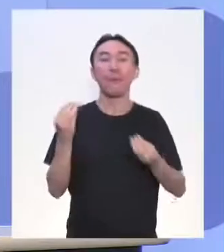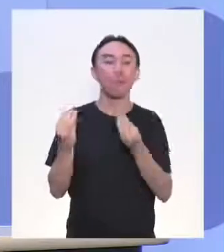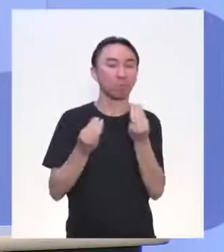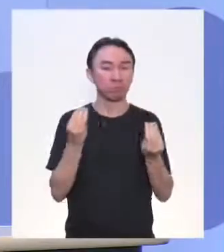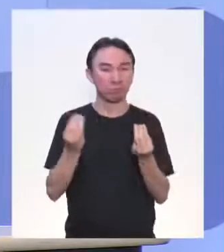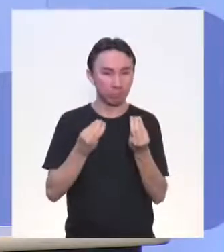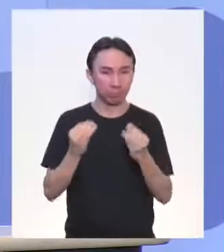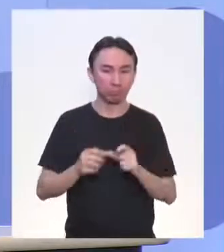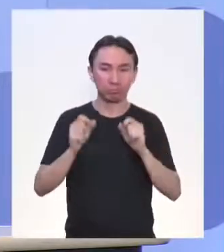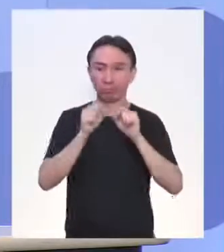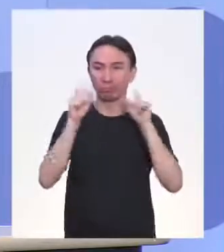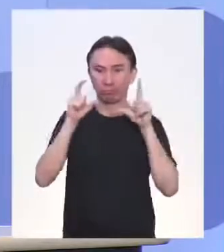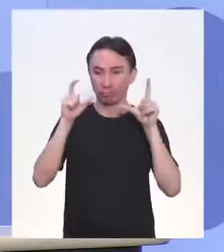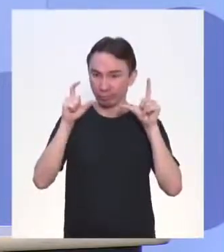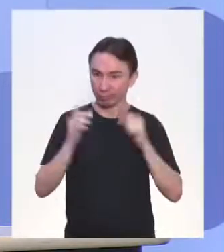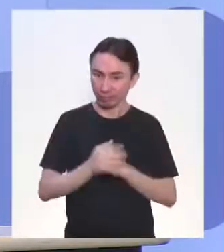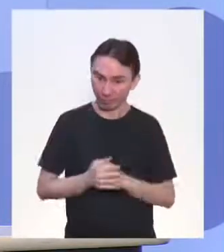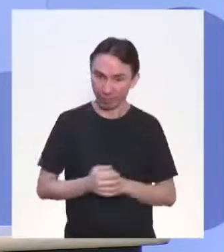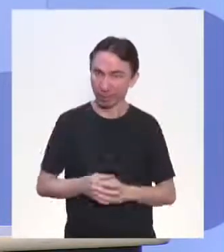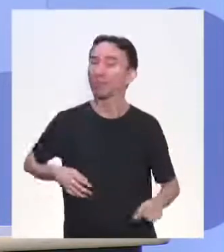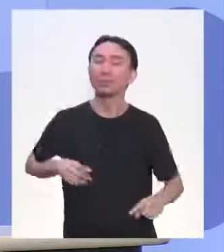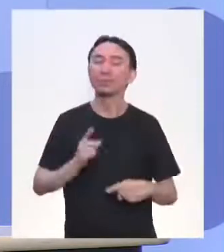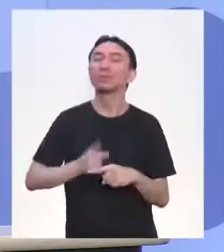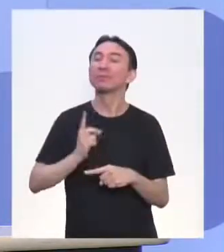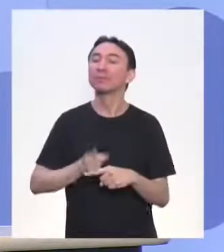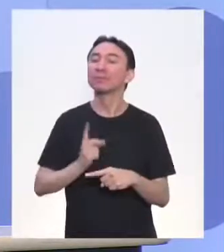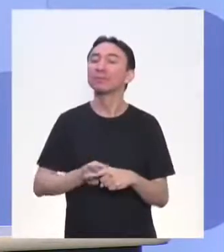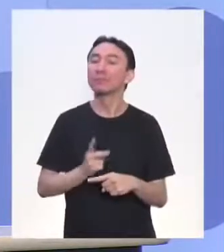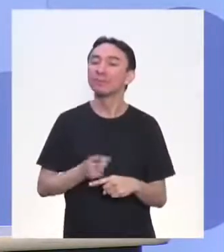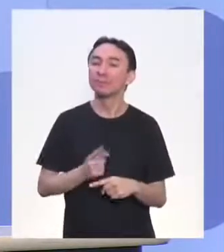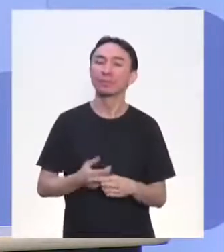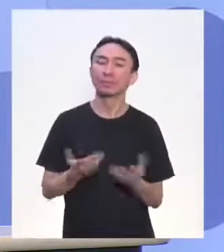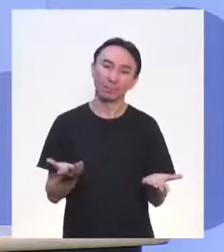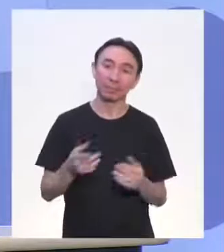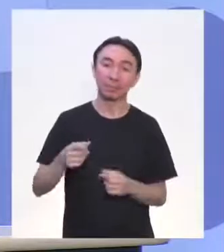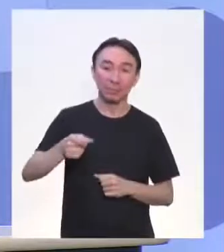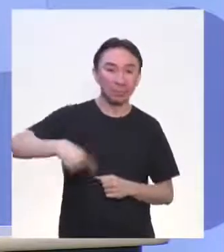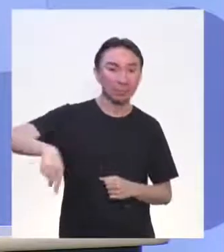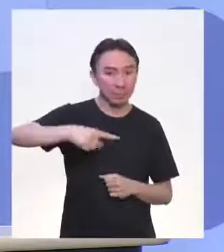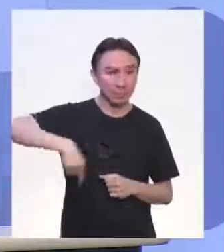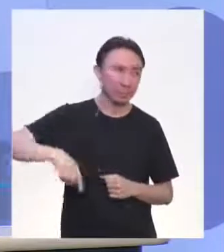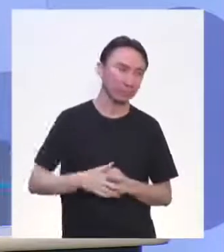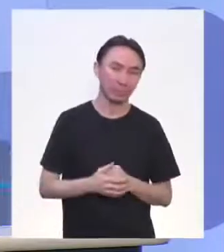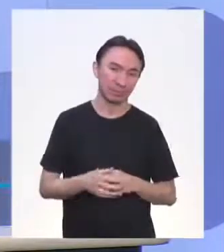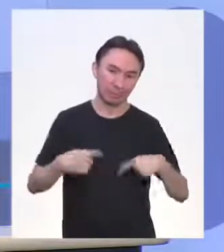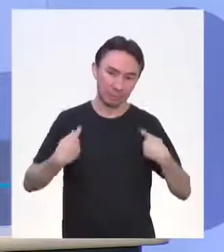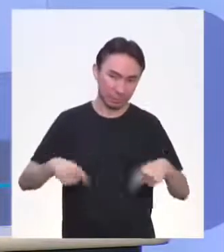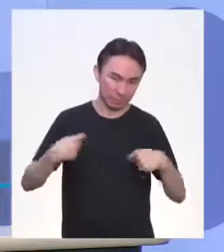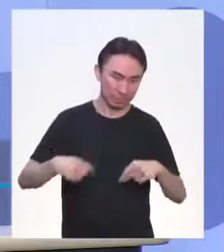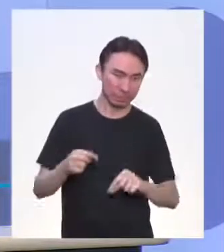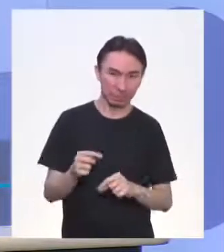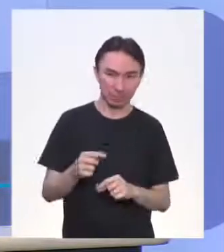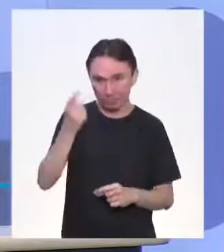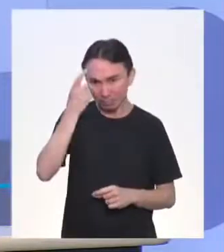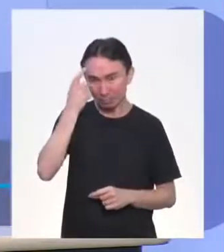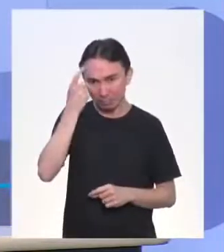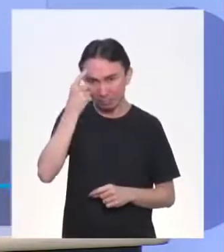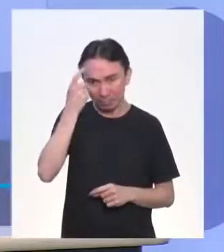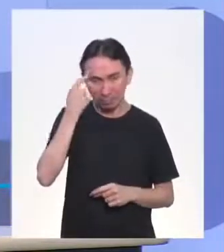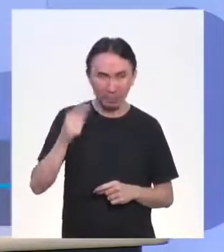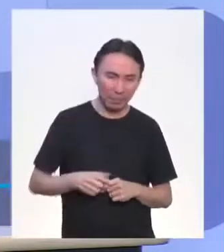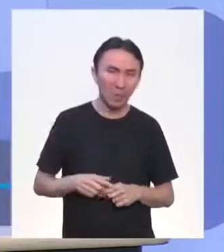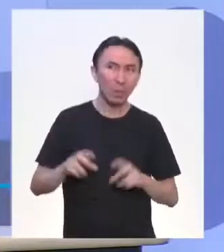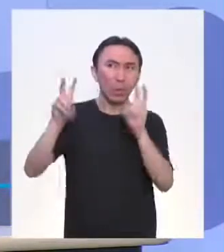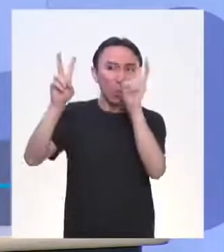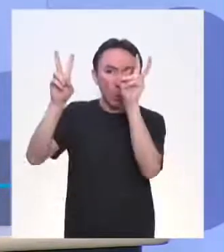está fazendo essa colhida para pensar no seguinte: eu preciso defender um assunto. Se